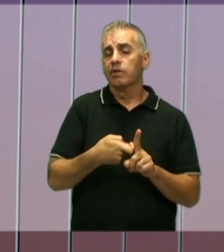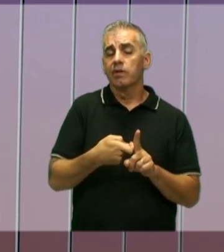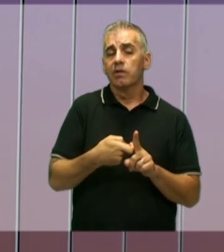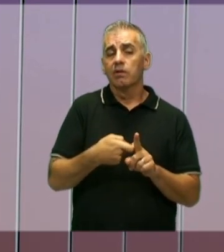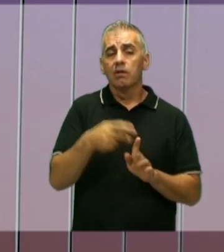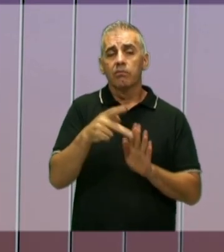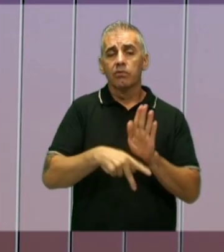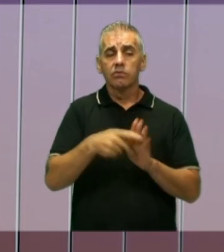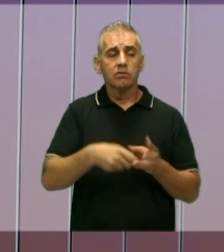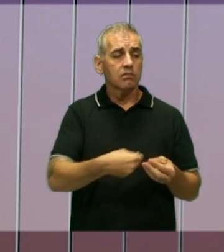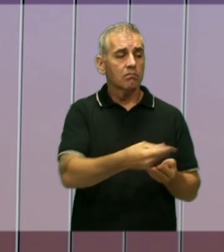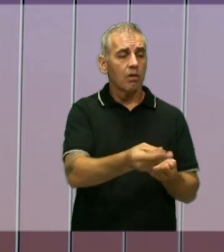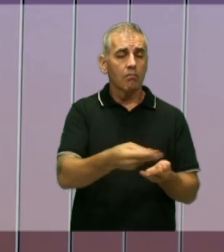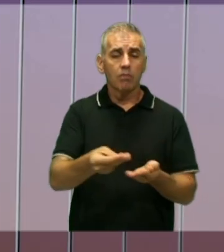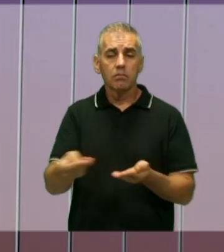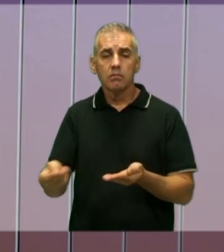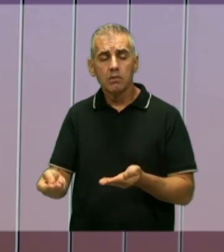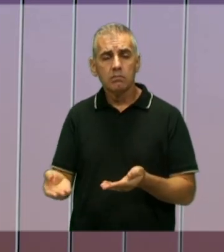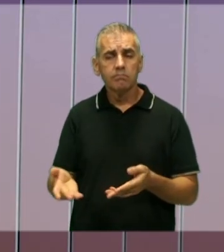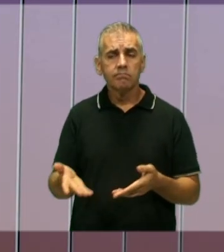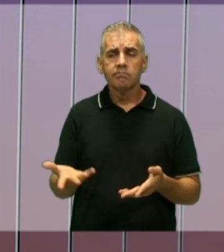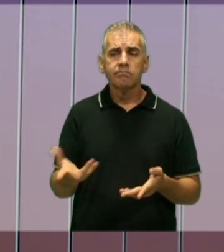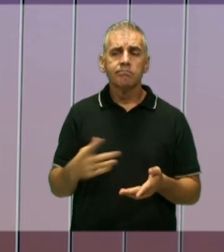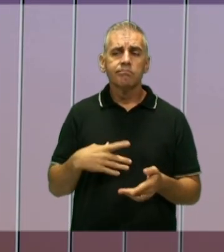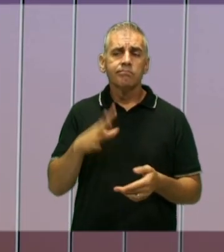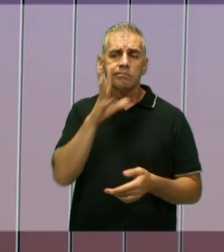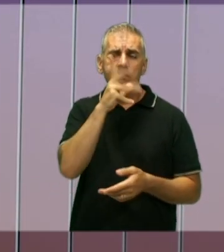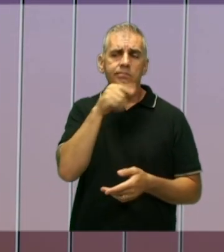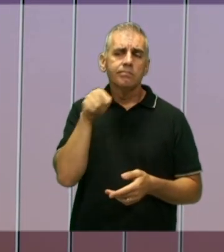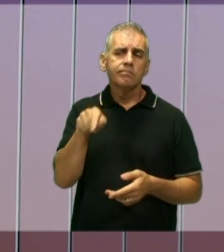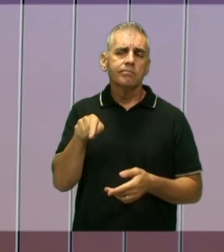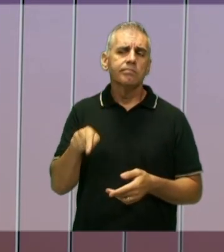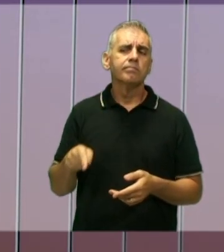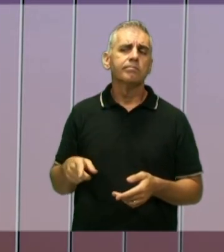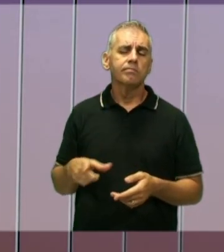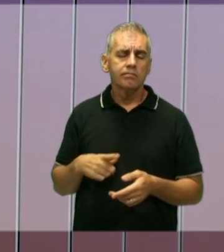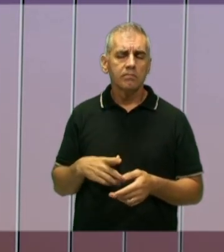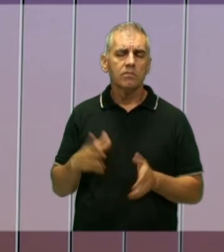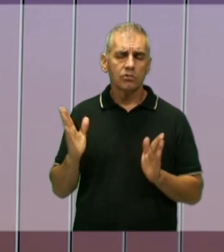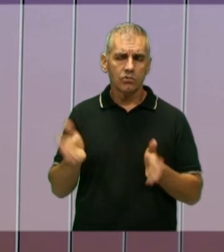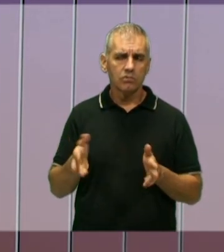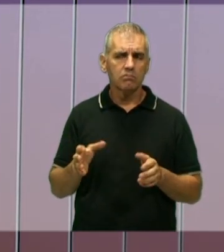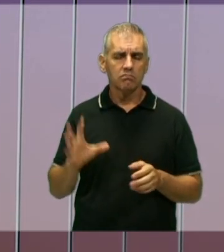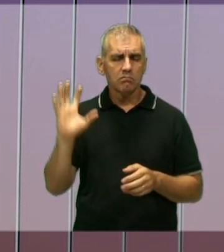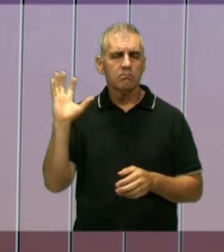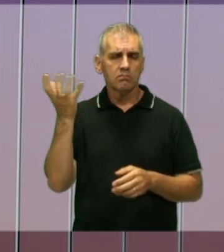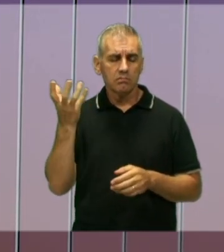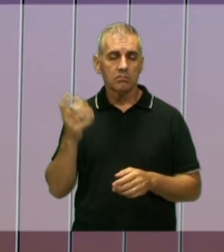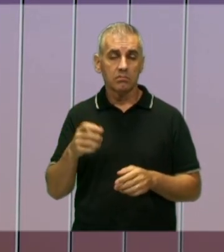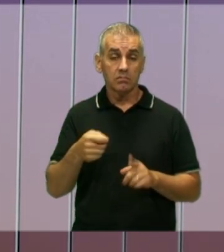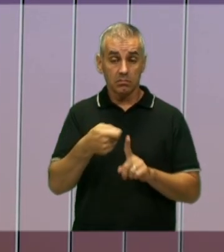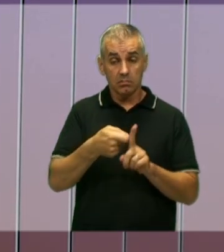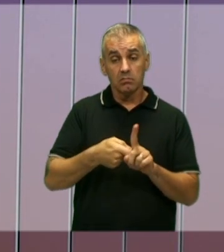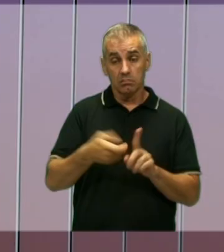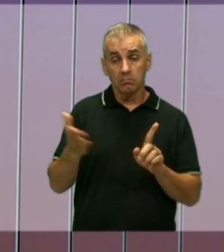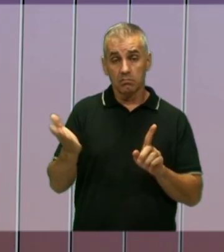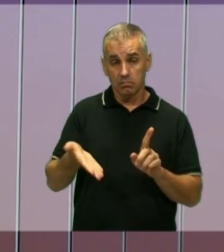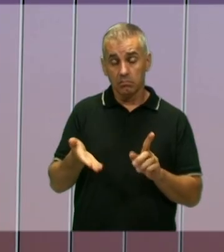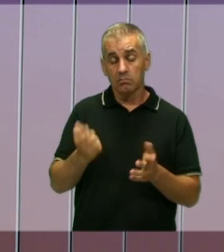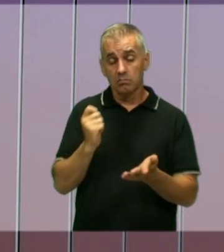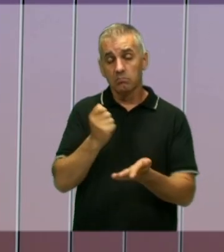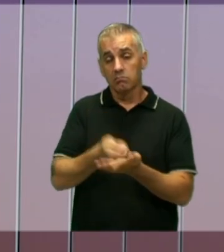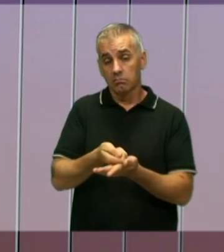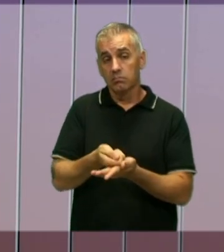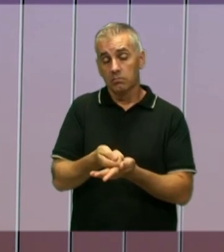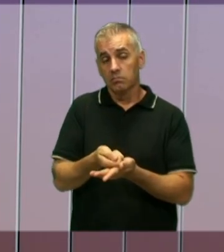está entregando para todo mundo. Por que tanta morosidade? Mas enfim, isso já foi resolvido. Esse mês, ao que tudo indica, já vai entrar no processo de compra.